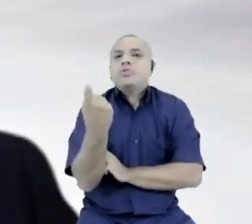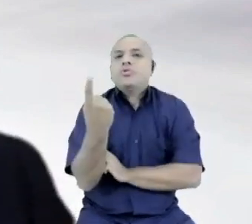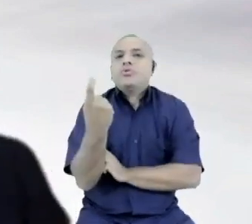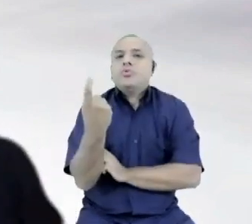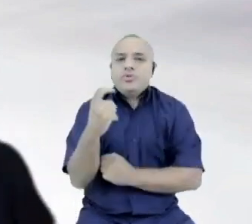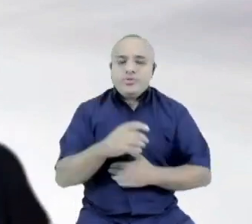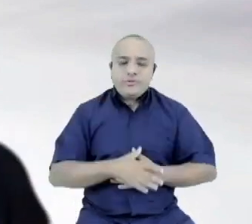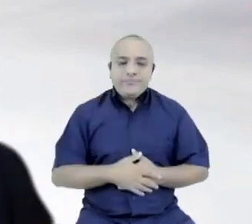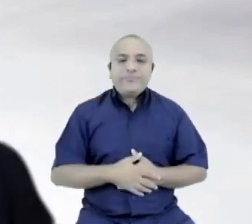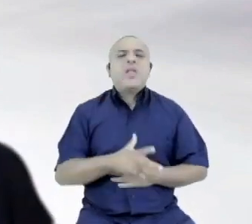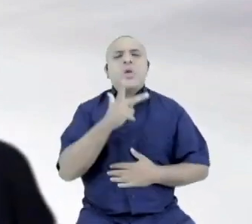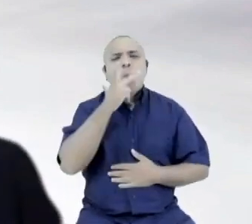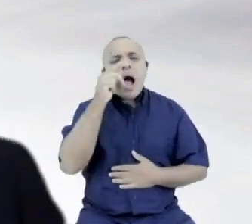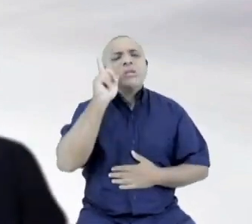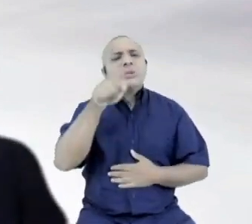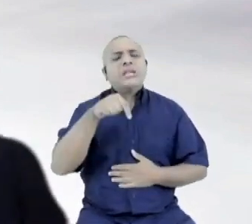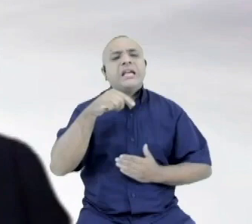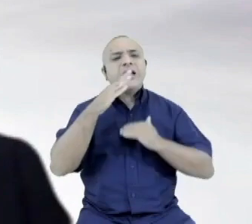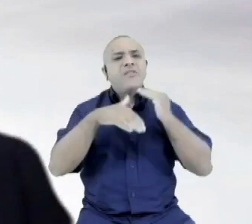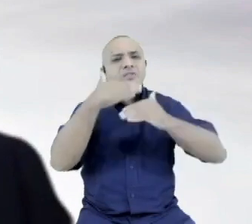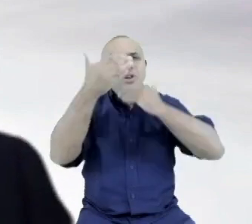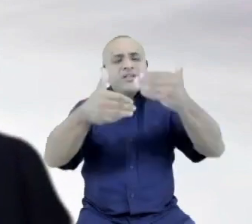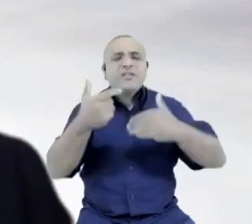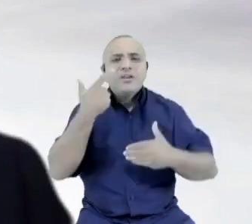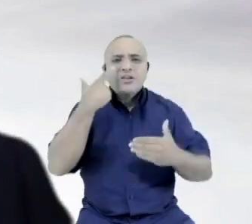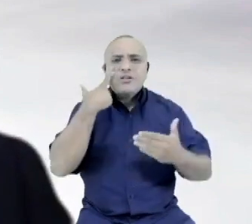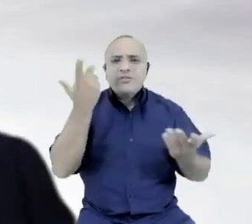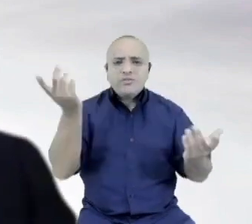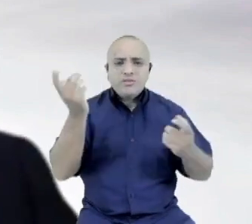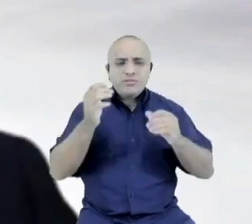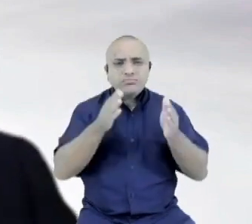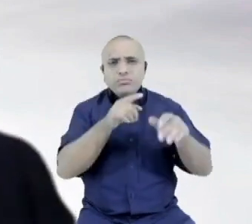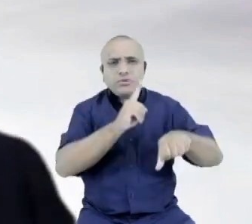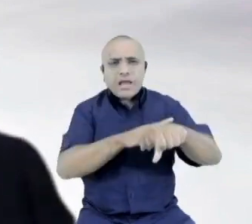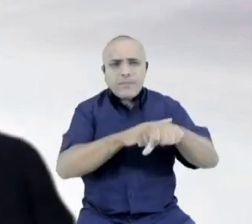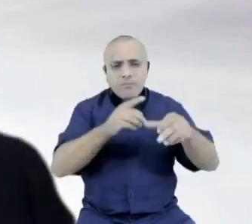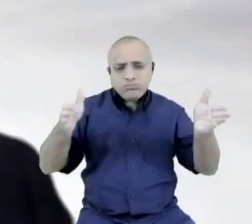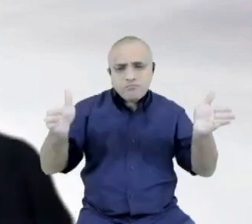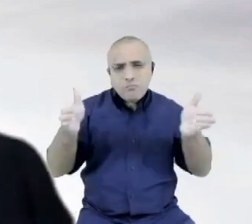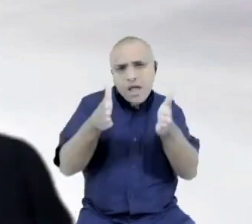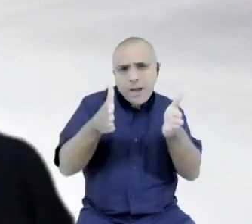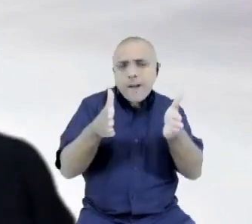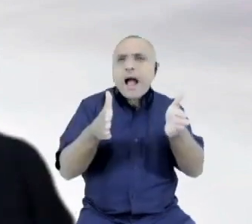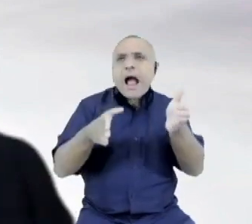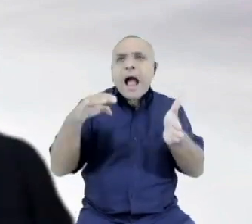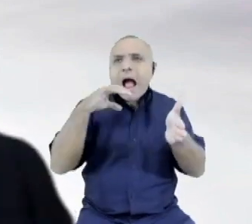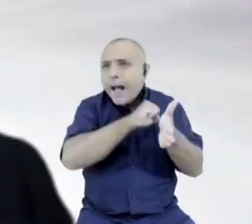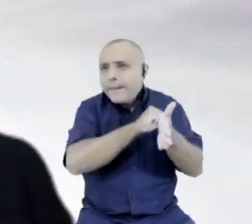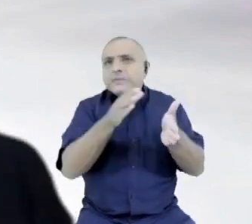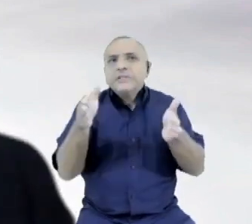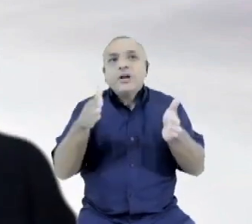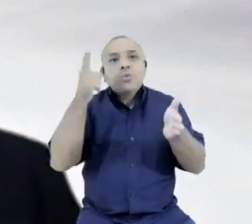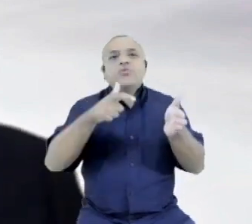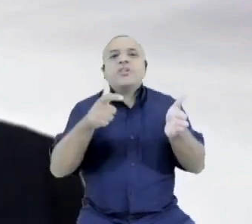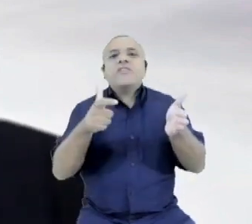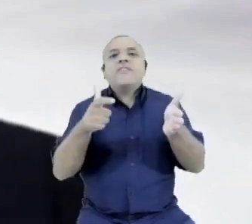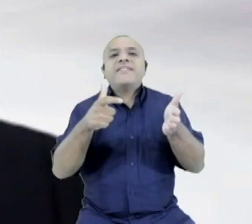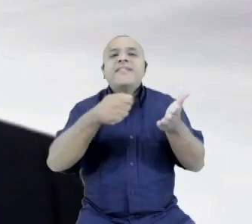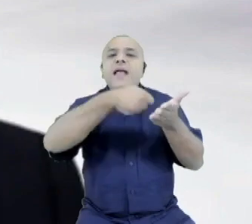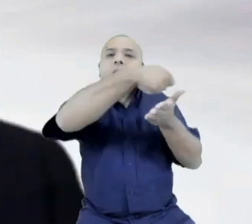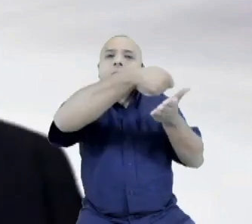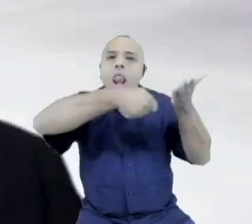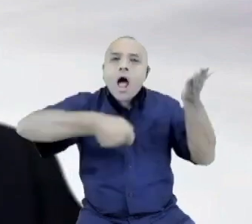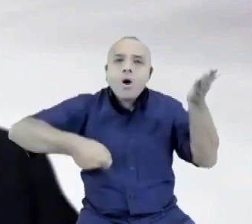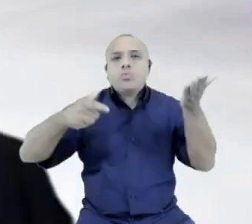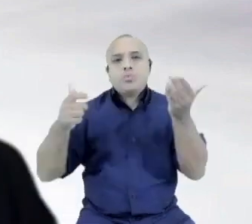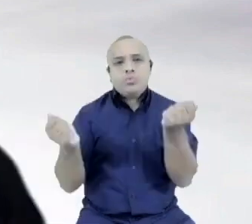Eu acho que a evolução que eu vejo no médio prazo é a gente conseguir fazer laudos integrados, né?